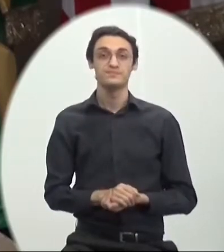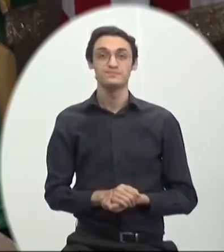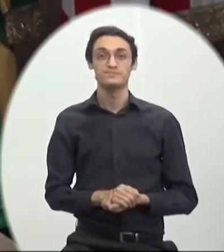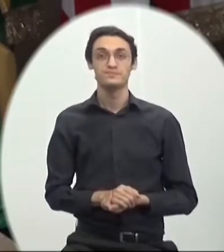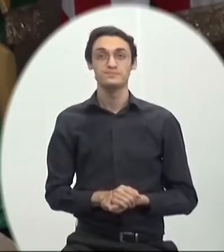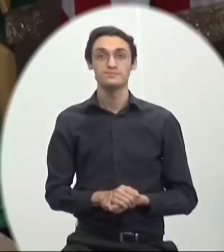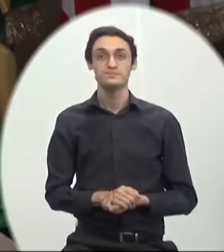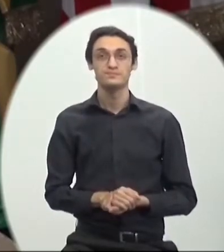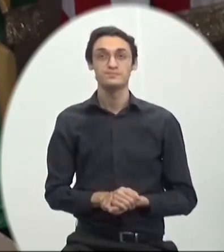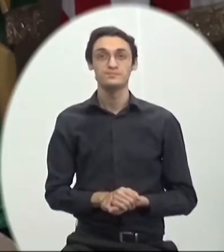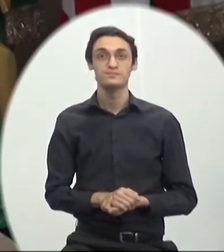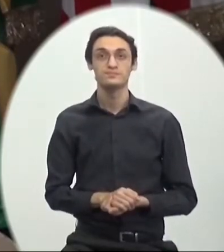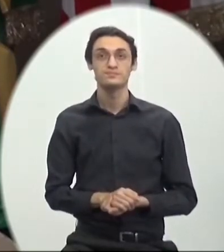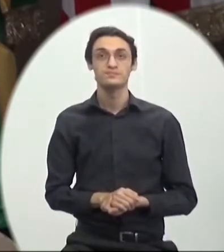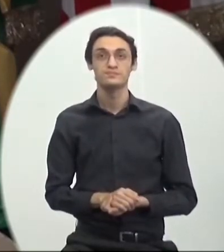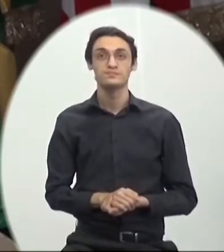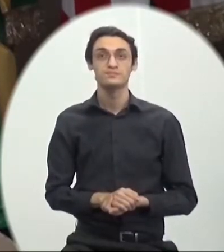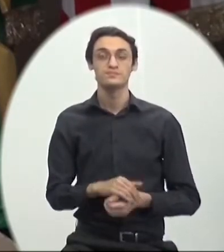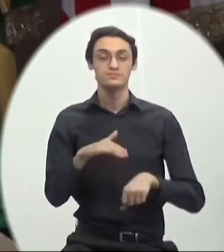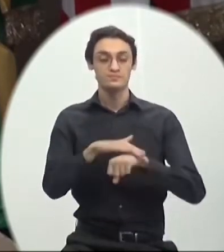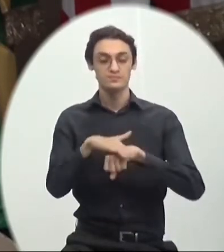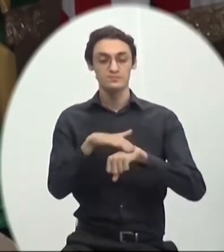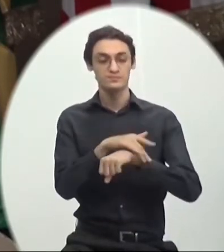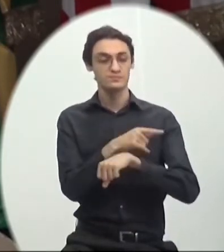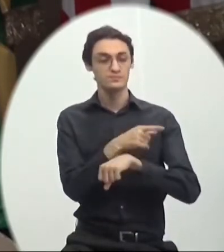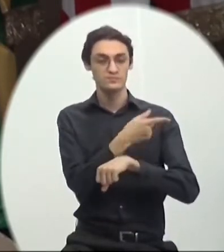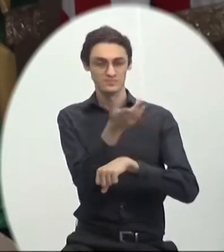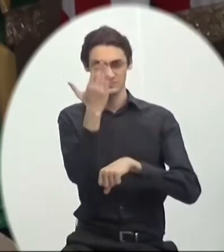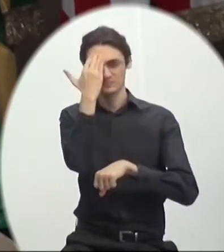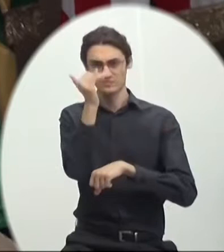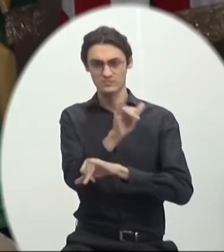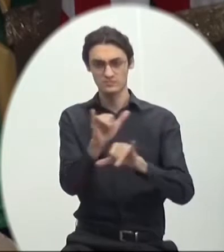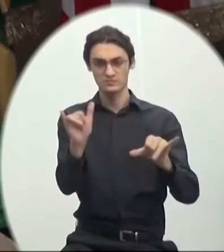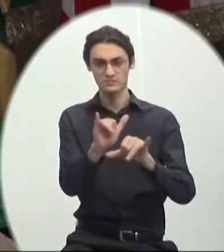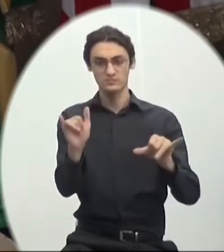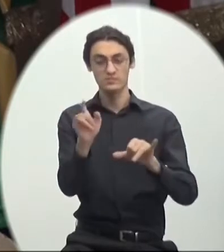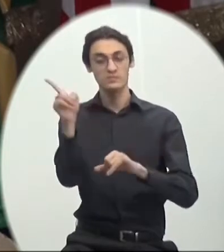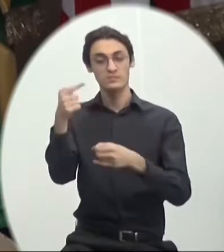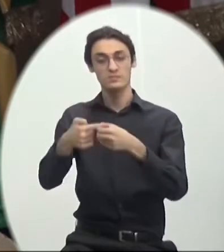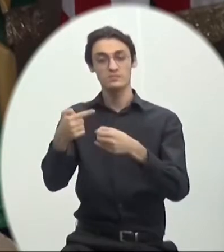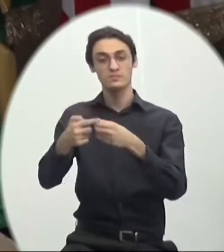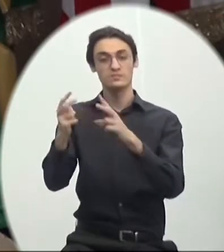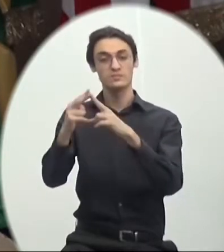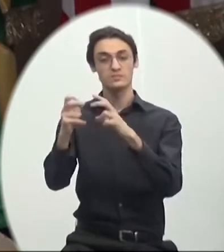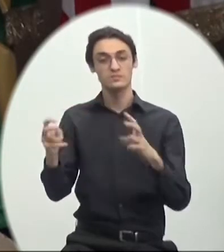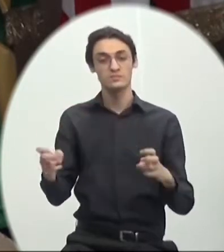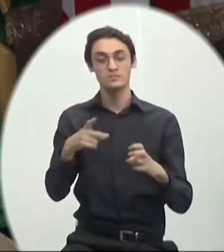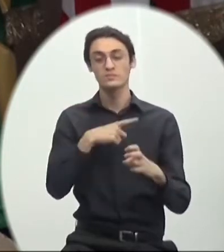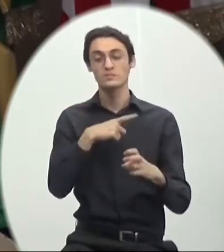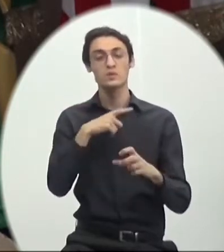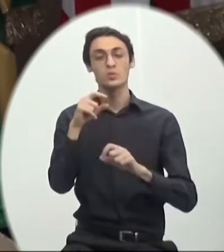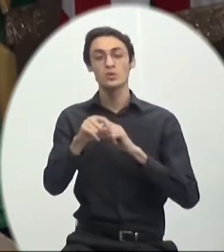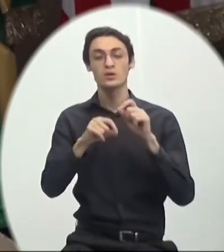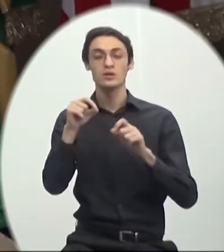Deve ter rodado também com os vereadores que a cidade de Florianópolis está tendo bastante aumento